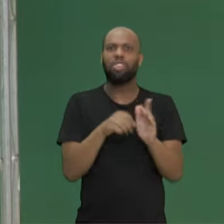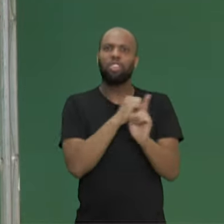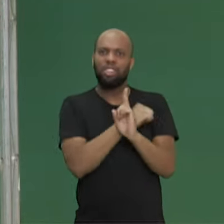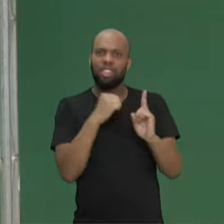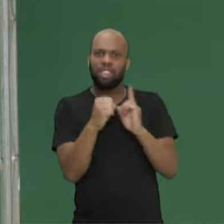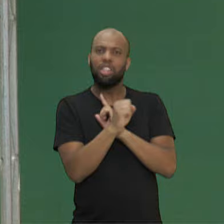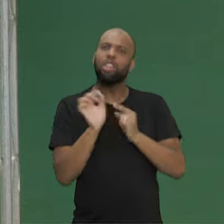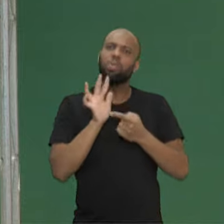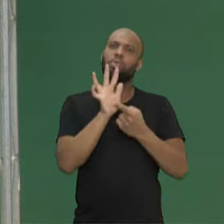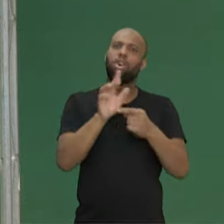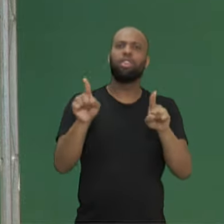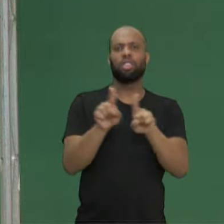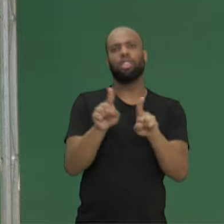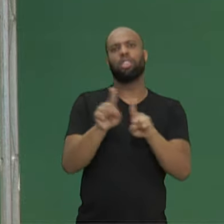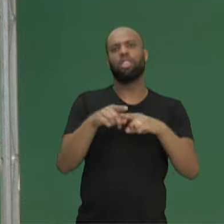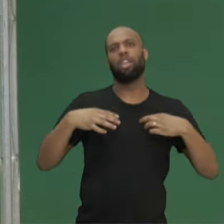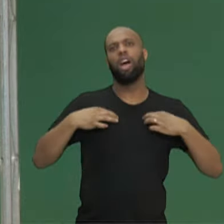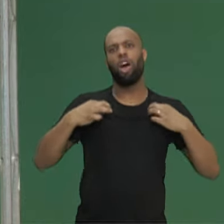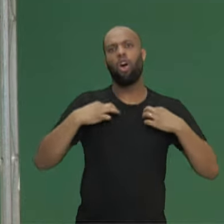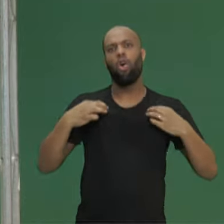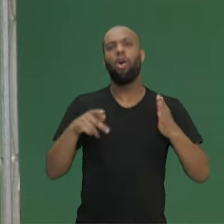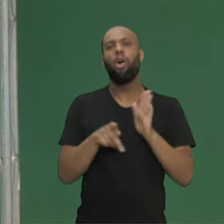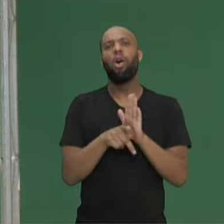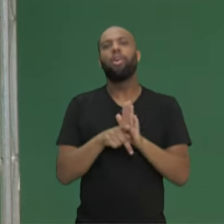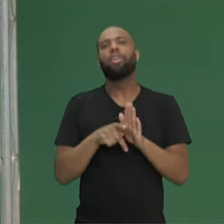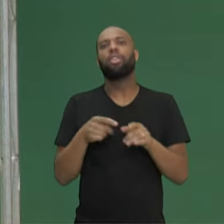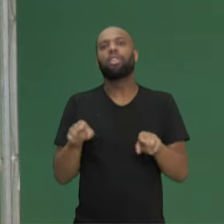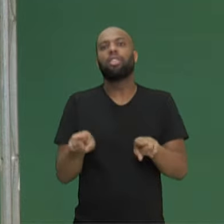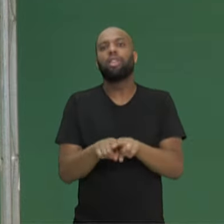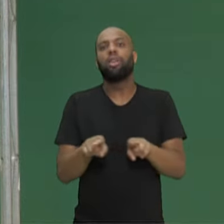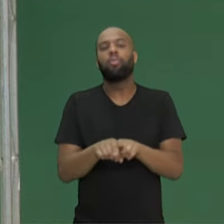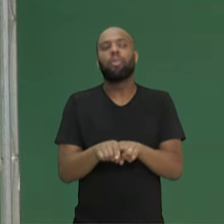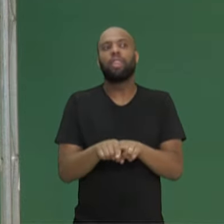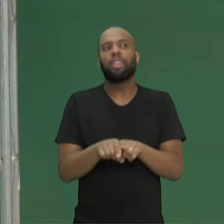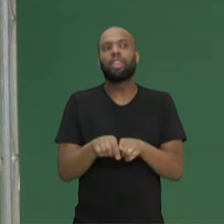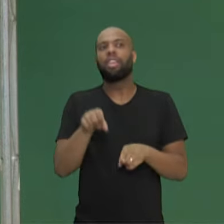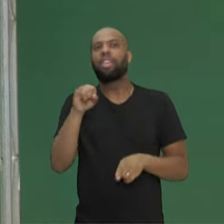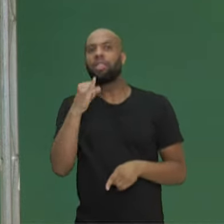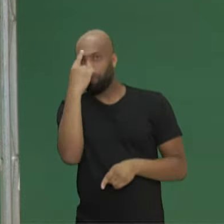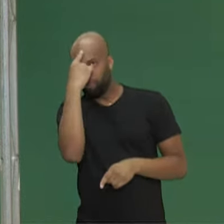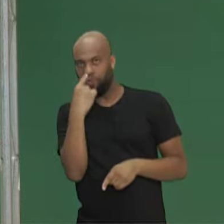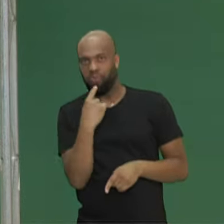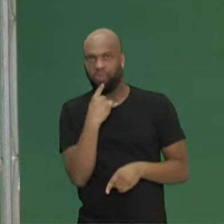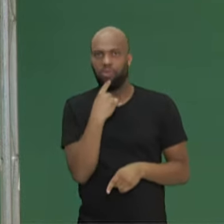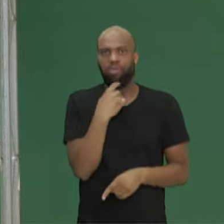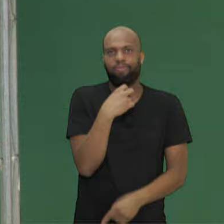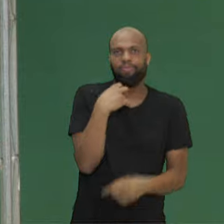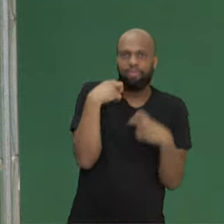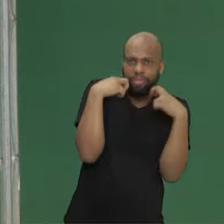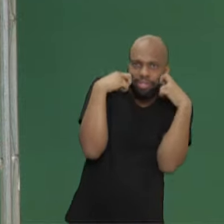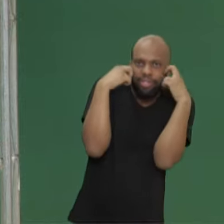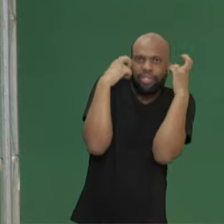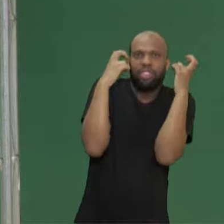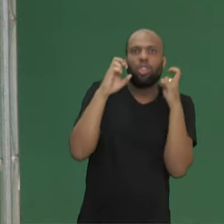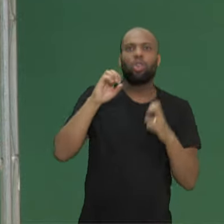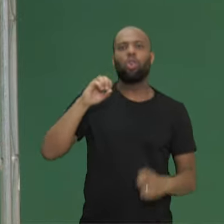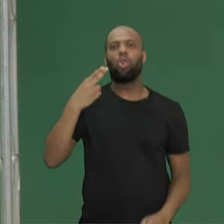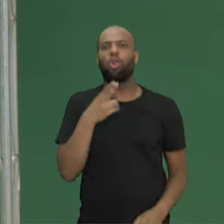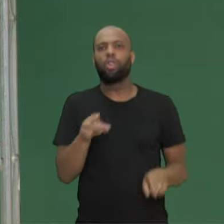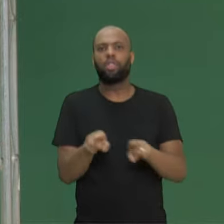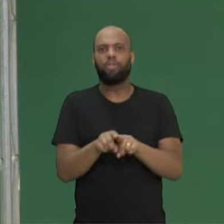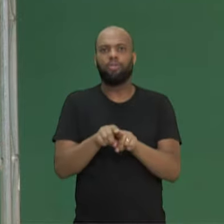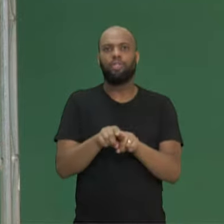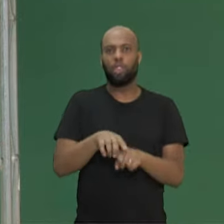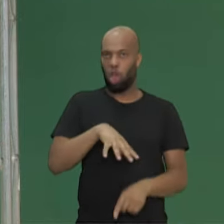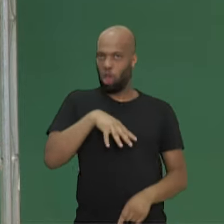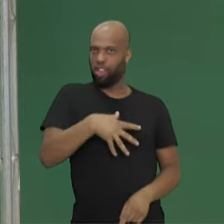do figurino, né? Da personalidade também. Se é um personagem mais tímido, mais ousado, né? Que nem a Barbella. Será